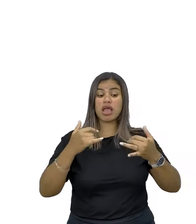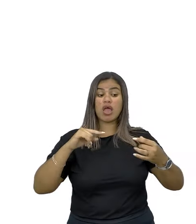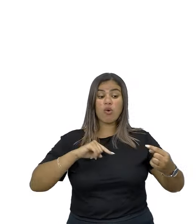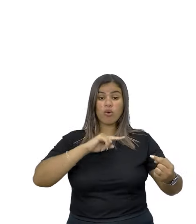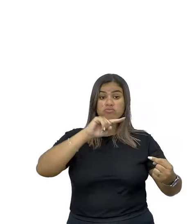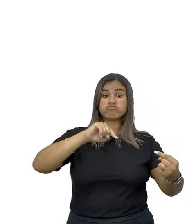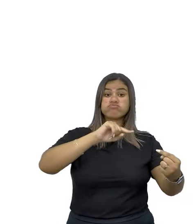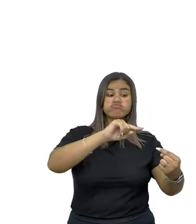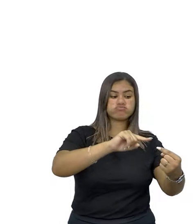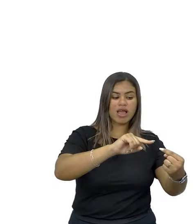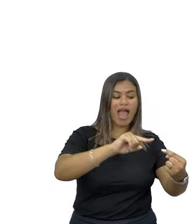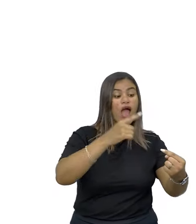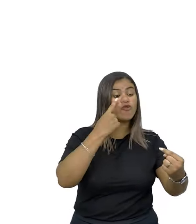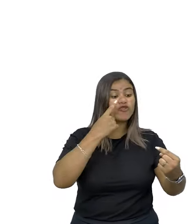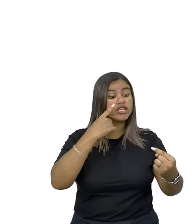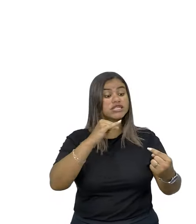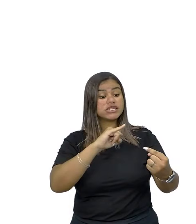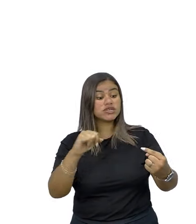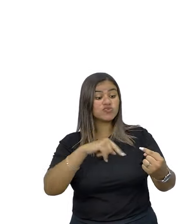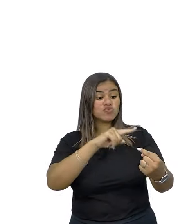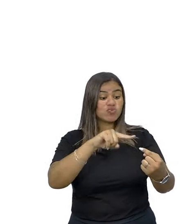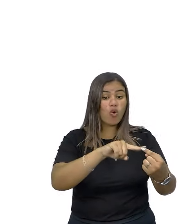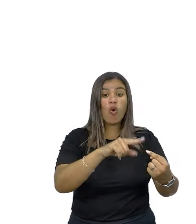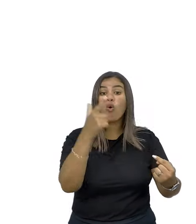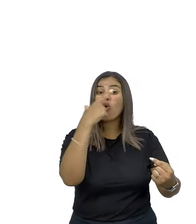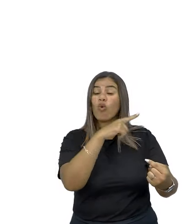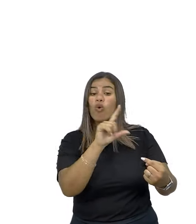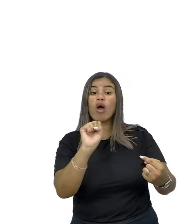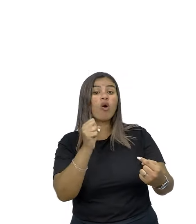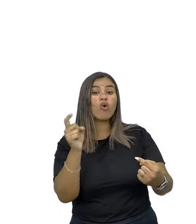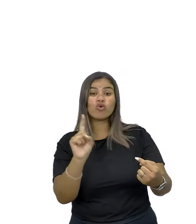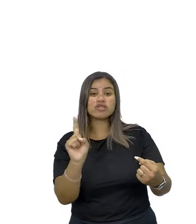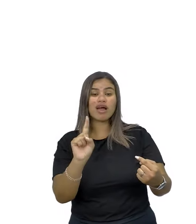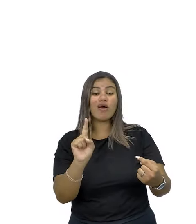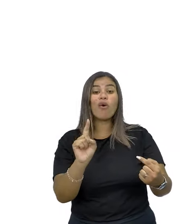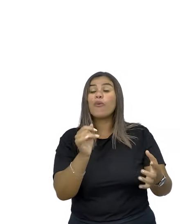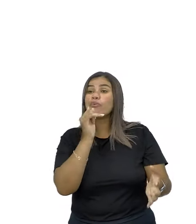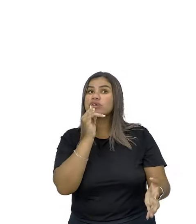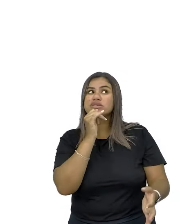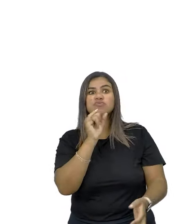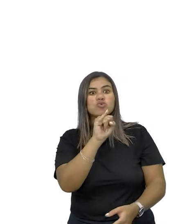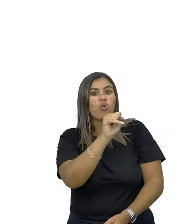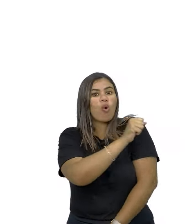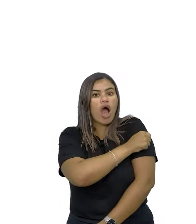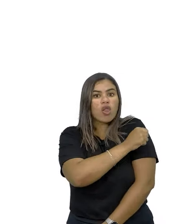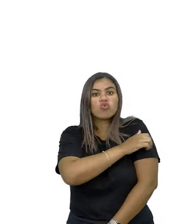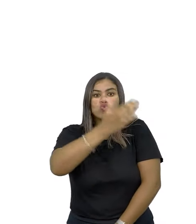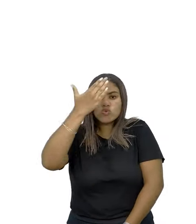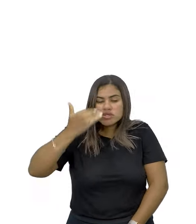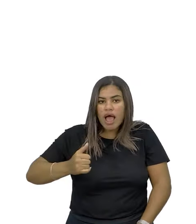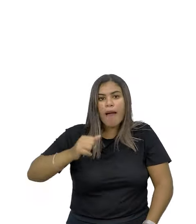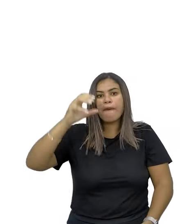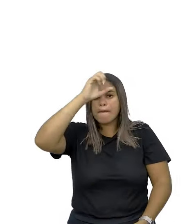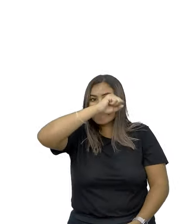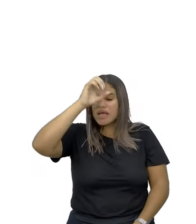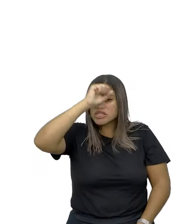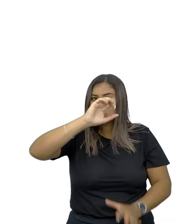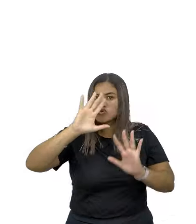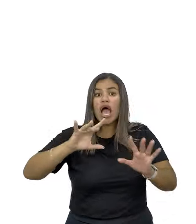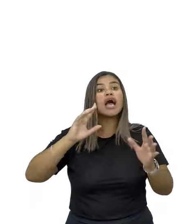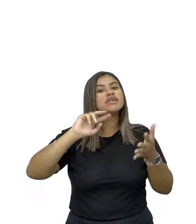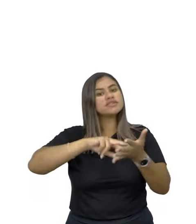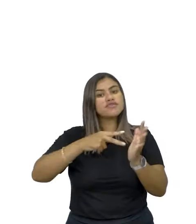aluno soubesse tal coisa. Ele deu conta de saber? Ótimo, então eu finalizei, eu consegui dar conta. Se ele não deu, eu vou ter que